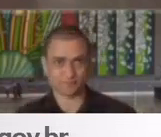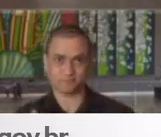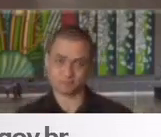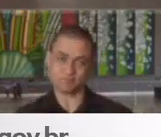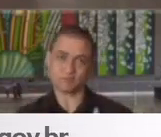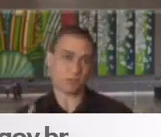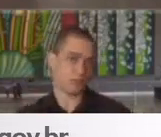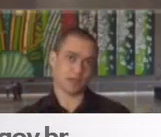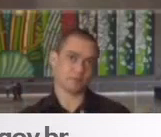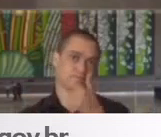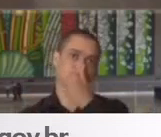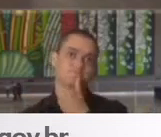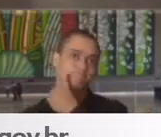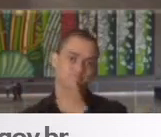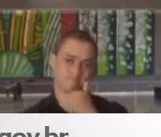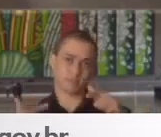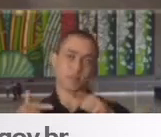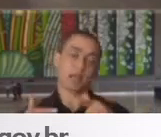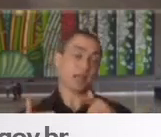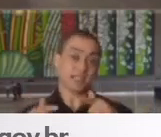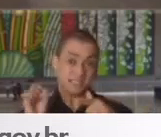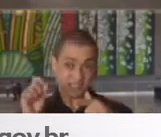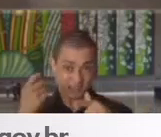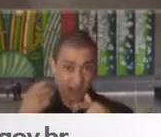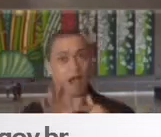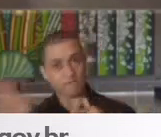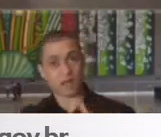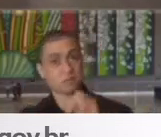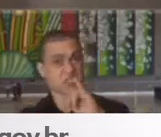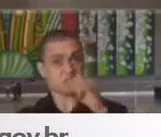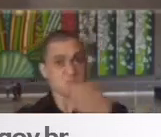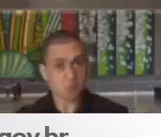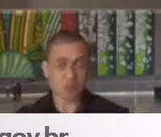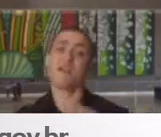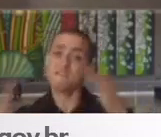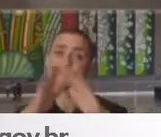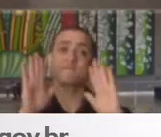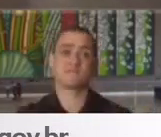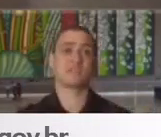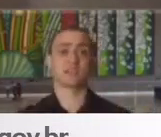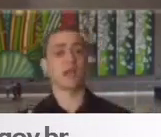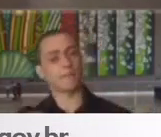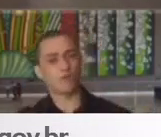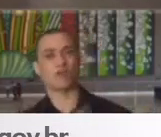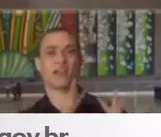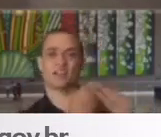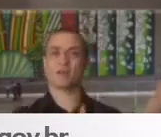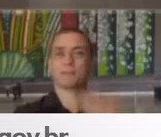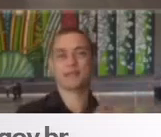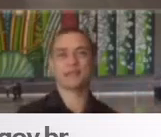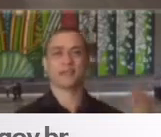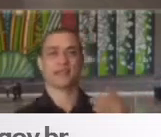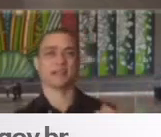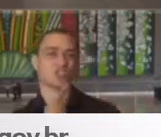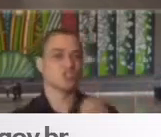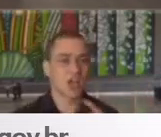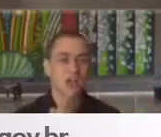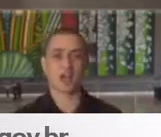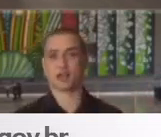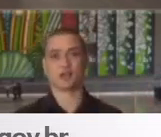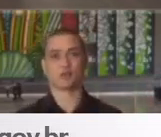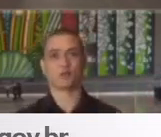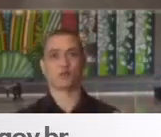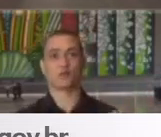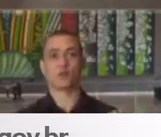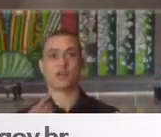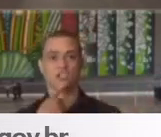essencialidade da sua função. Fique em casa, crie novos hábitos, conviva mais com a família, dialogue, não faça diálogo